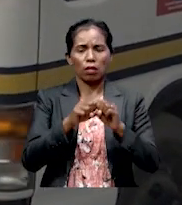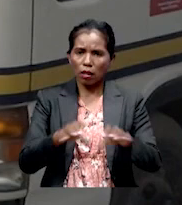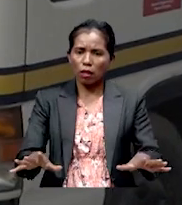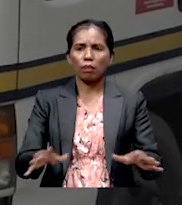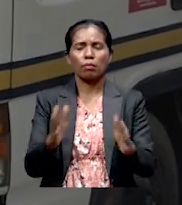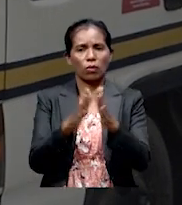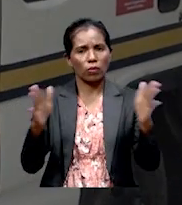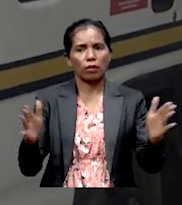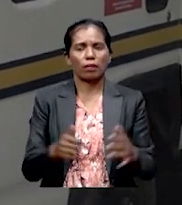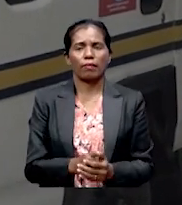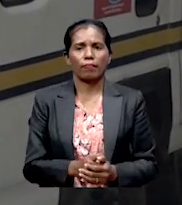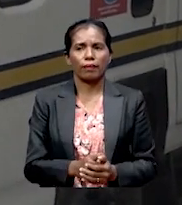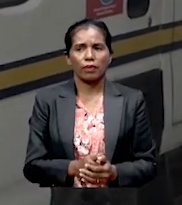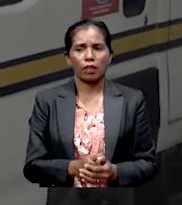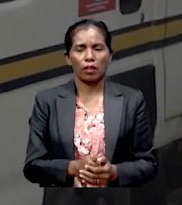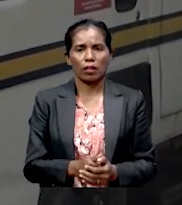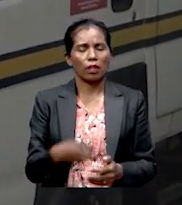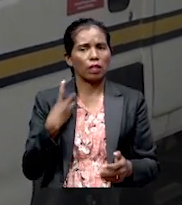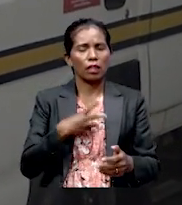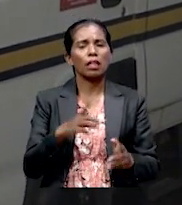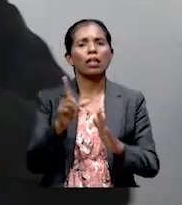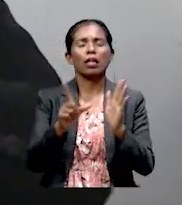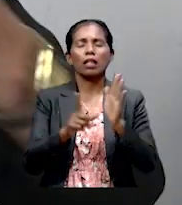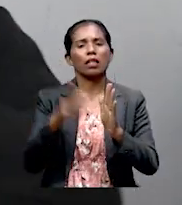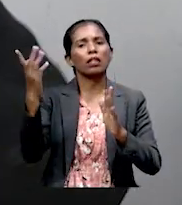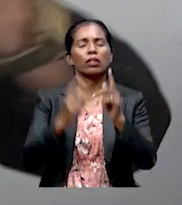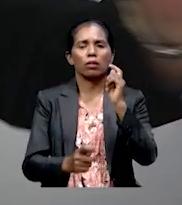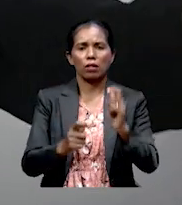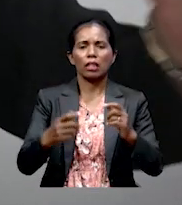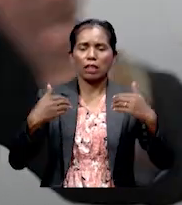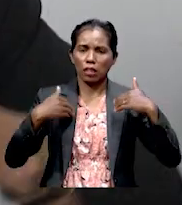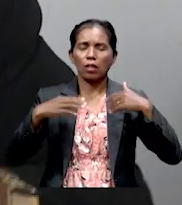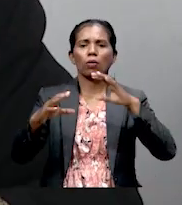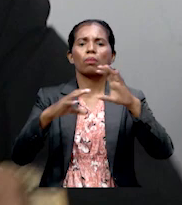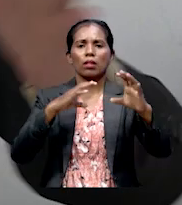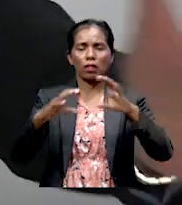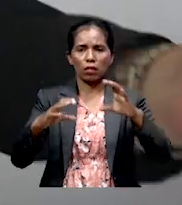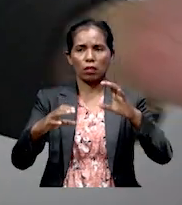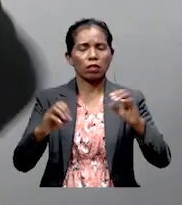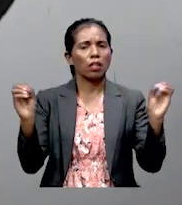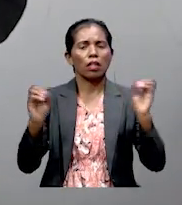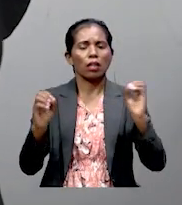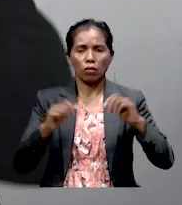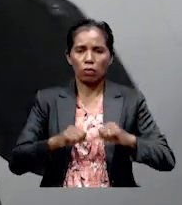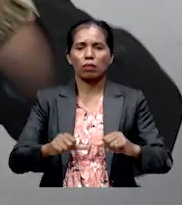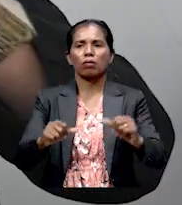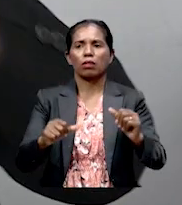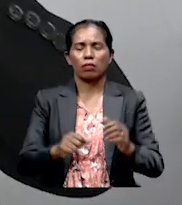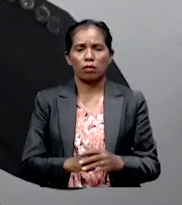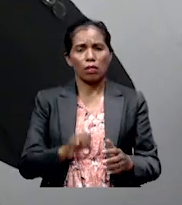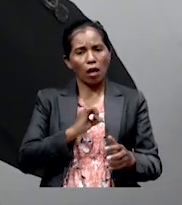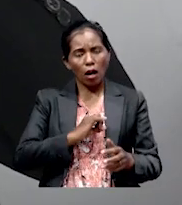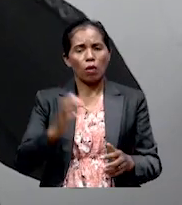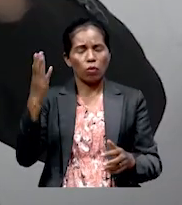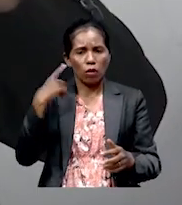no coordenação me sirdian leine o ihone tribunal. Ia komunikasaun ba malo me sebut nela lao ne. Nu sama kala arakan. Hawo de berpe au